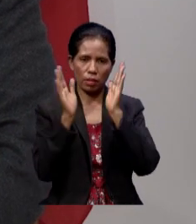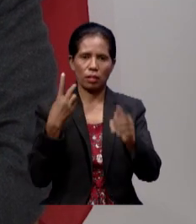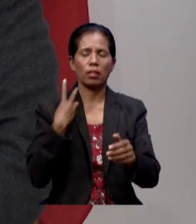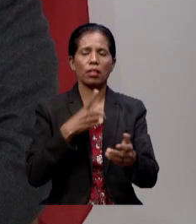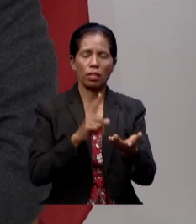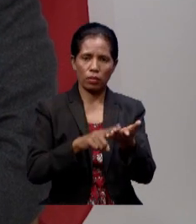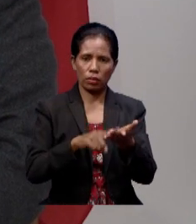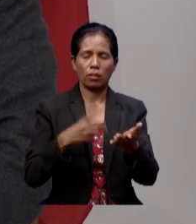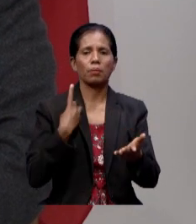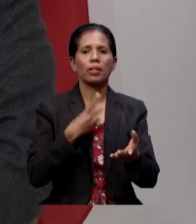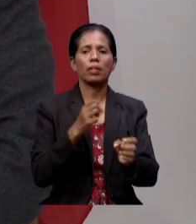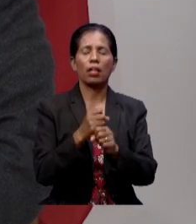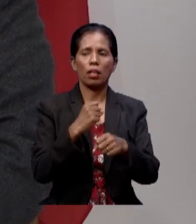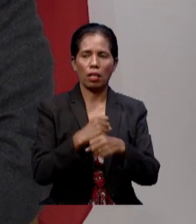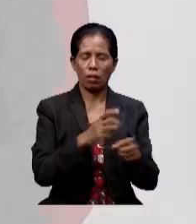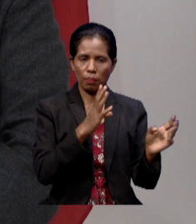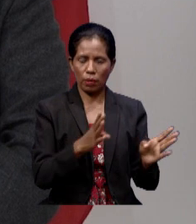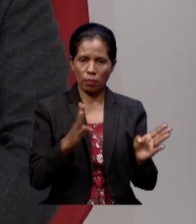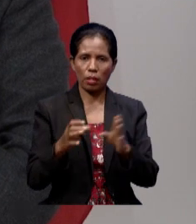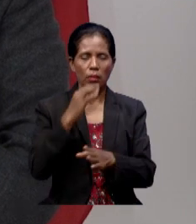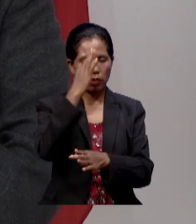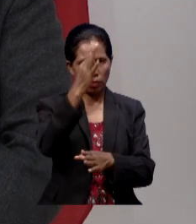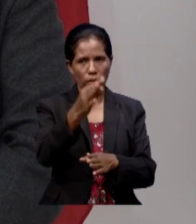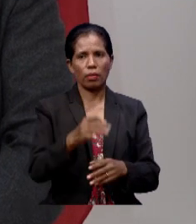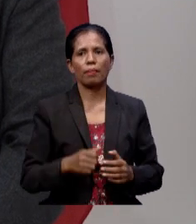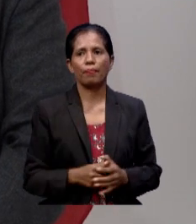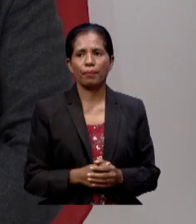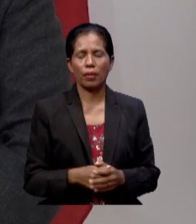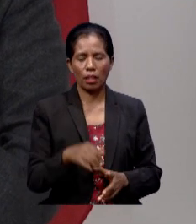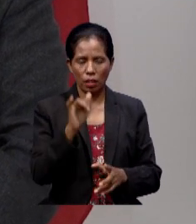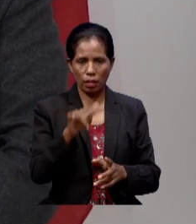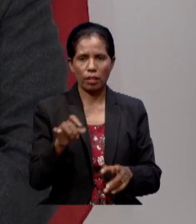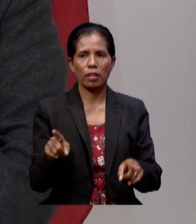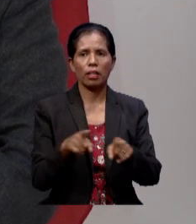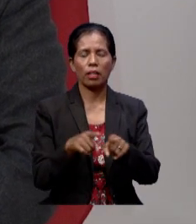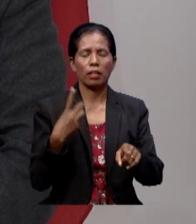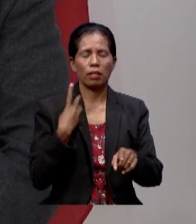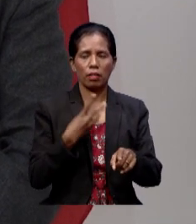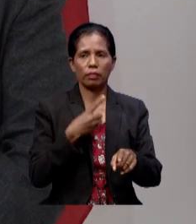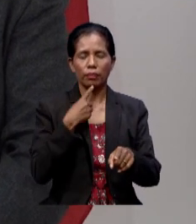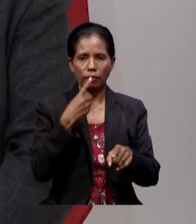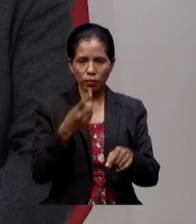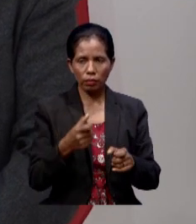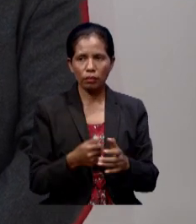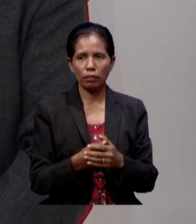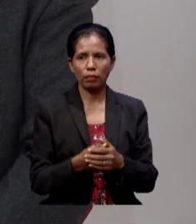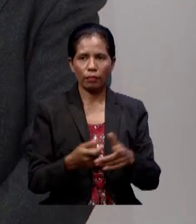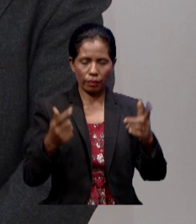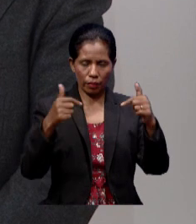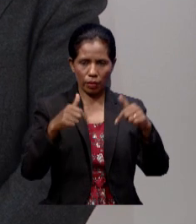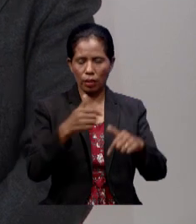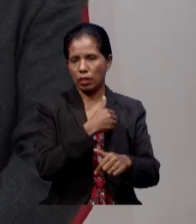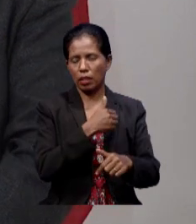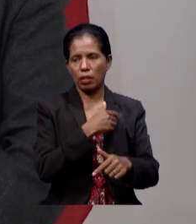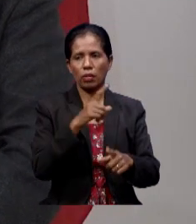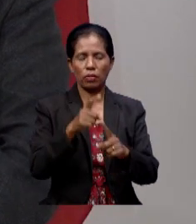ita halo atu prepara cooperação ro futuro sim o en su investidor a su mesor introduciona foi makmai si doctor